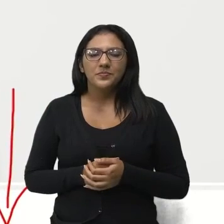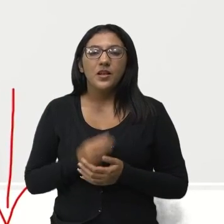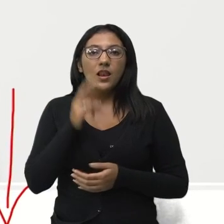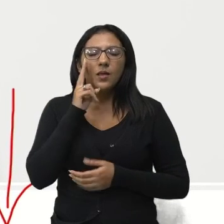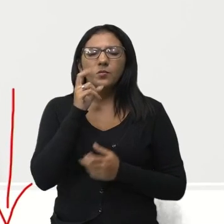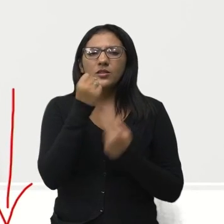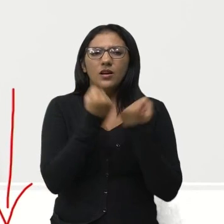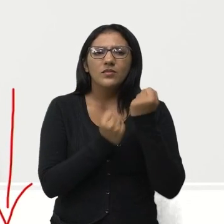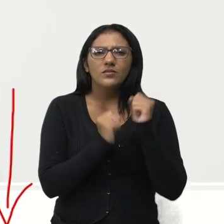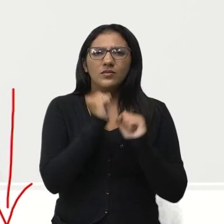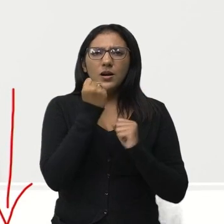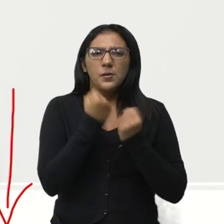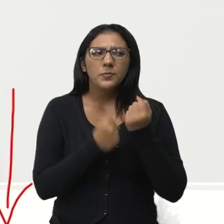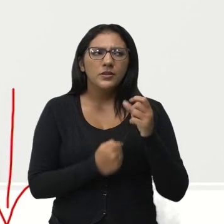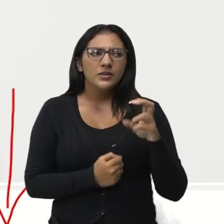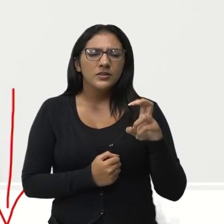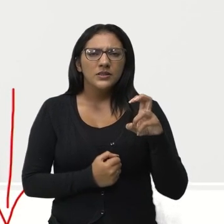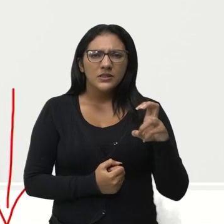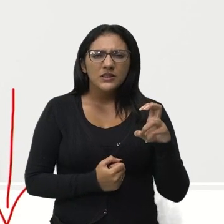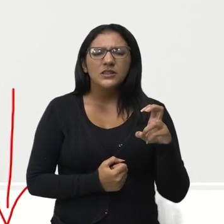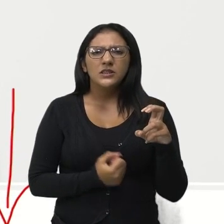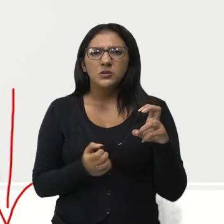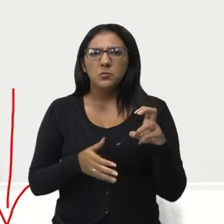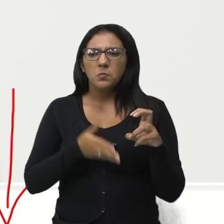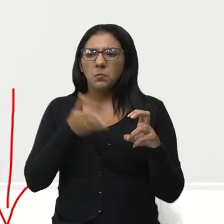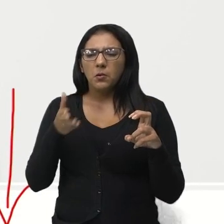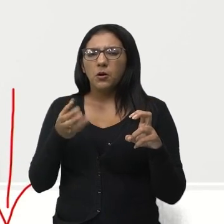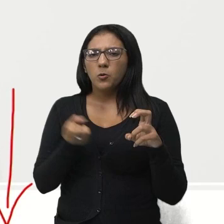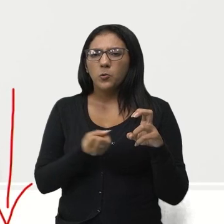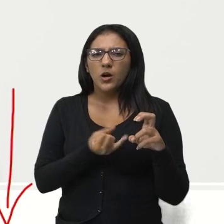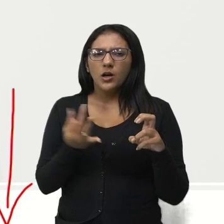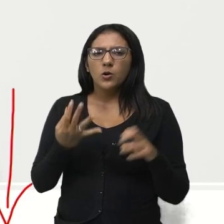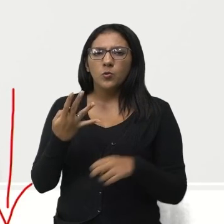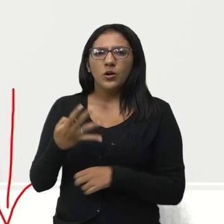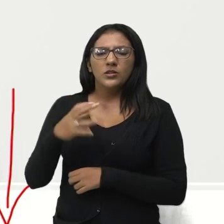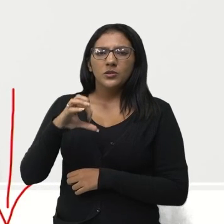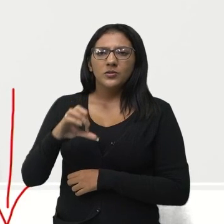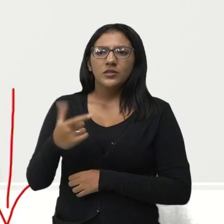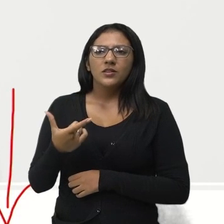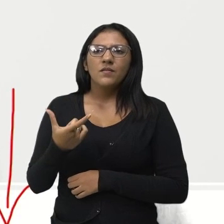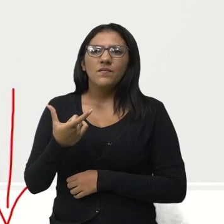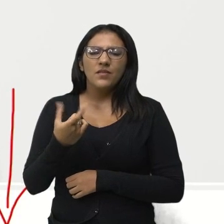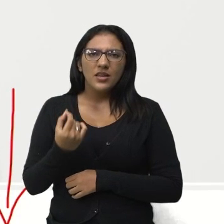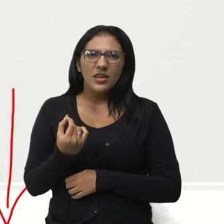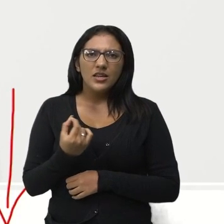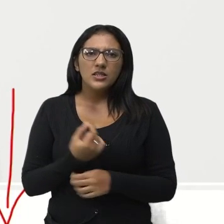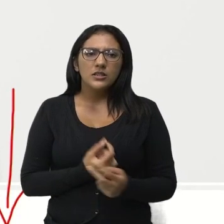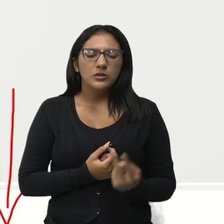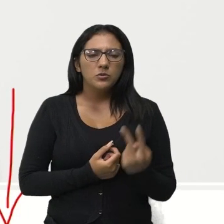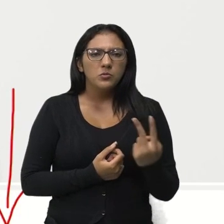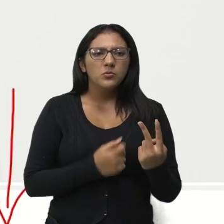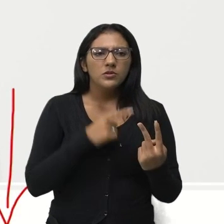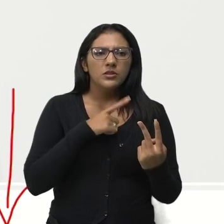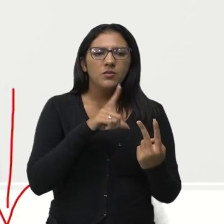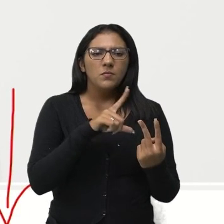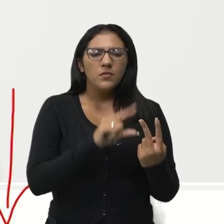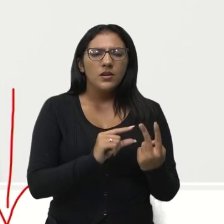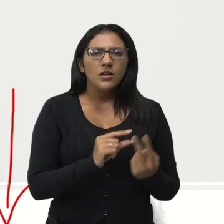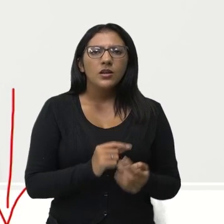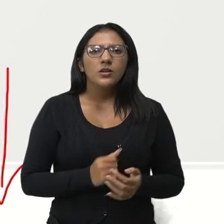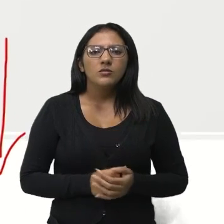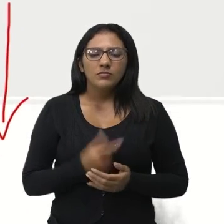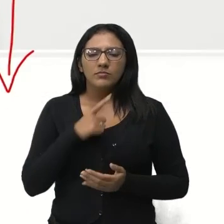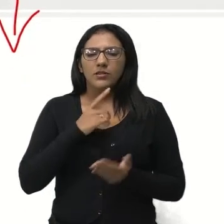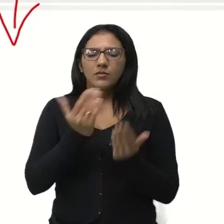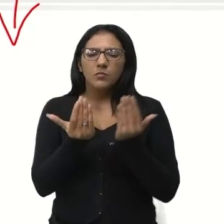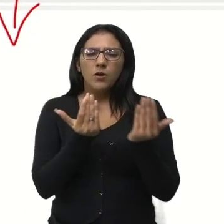fábrica, né, com 5 máquinas, produzia aí 4.920 peças, 2 entraram na manutenção, a gente fez aqui a análise